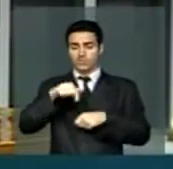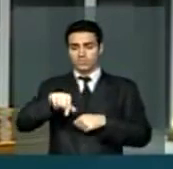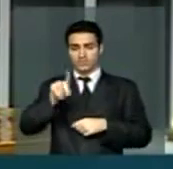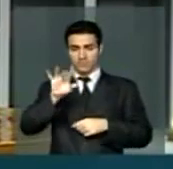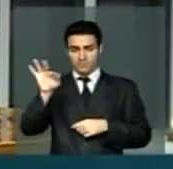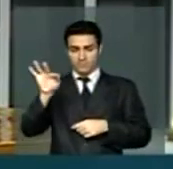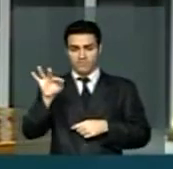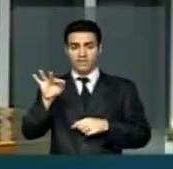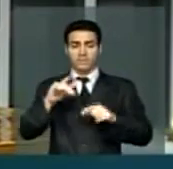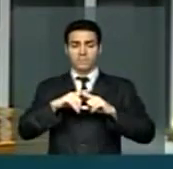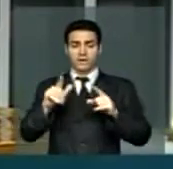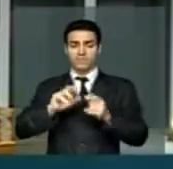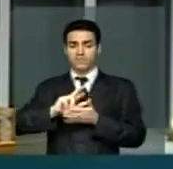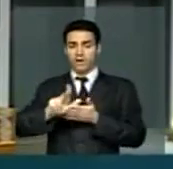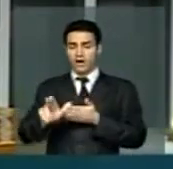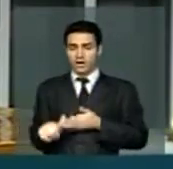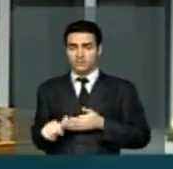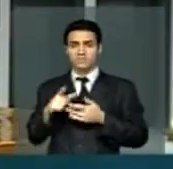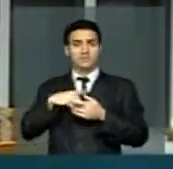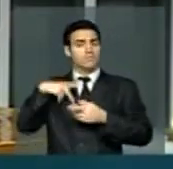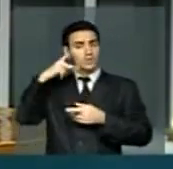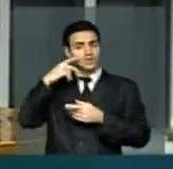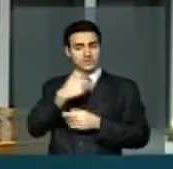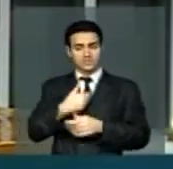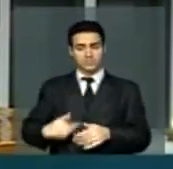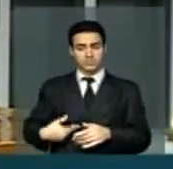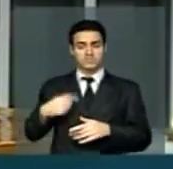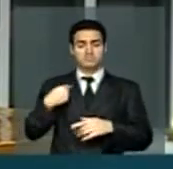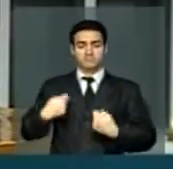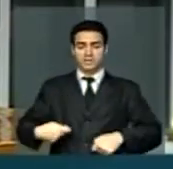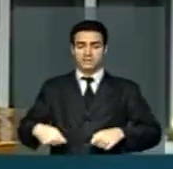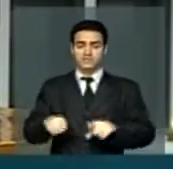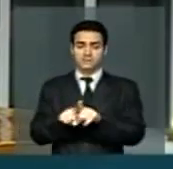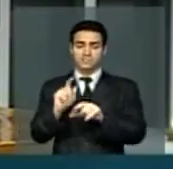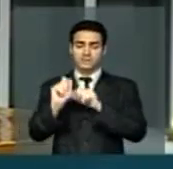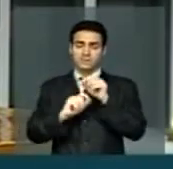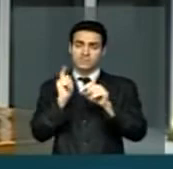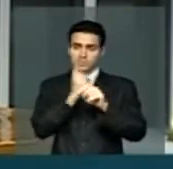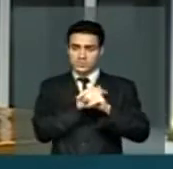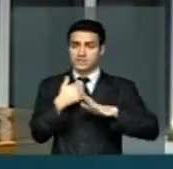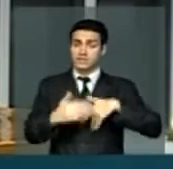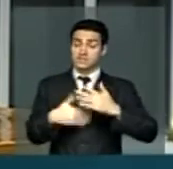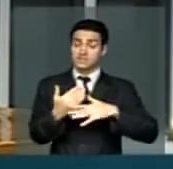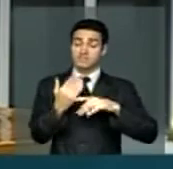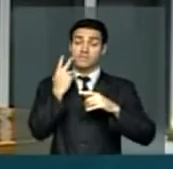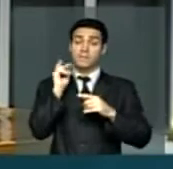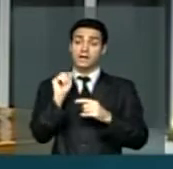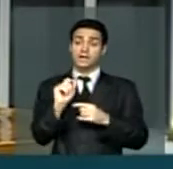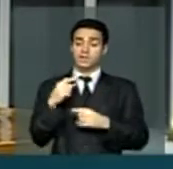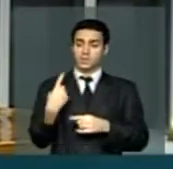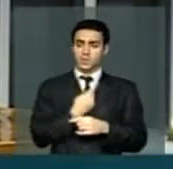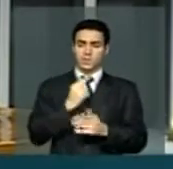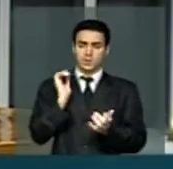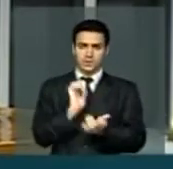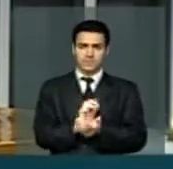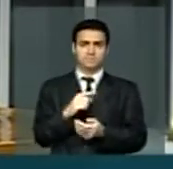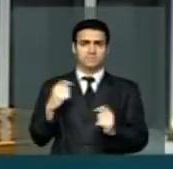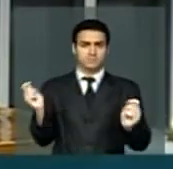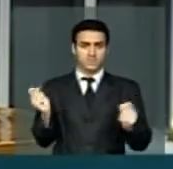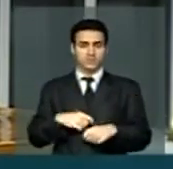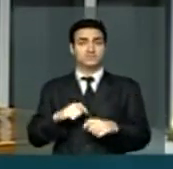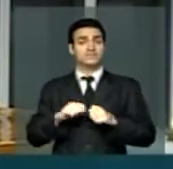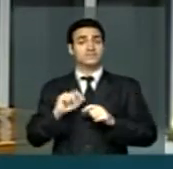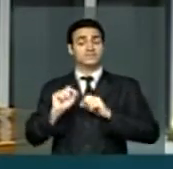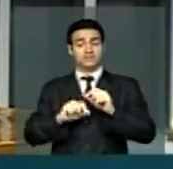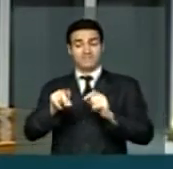Federal e o conjunto de políticas públicas que se fazem necessários serem desenvolvidas para que nós possamos